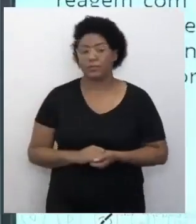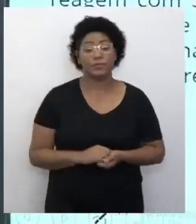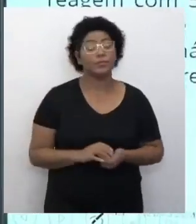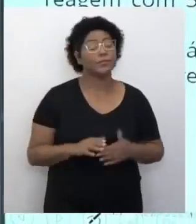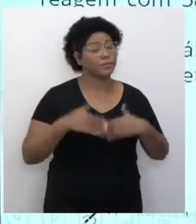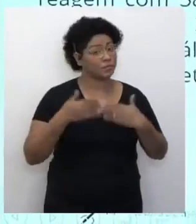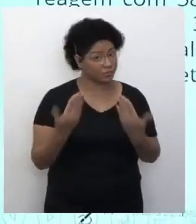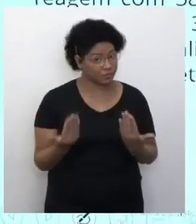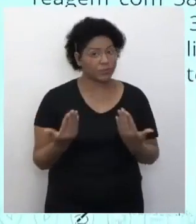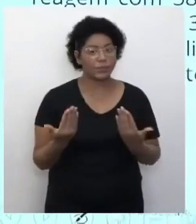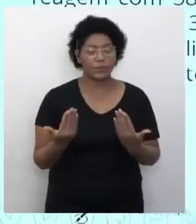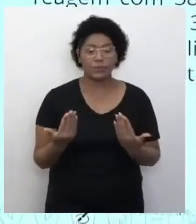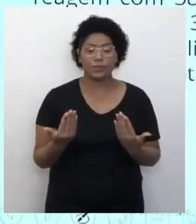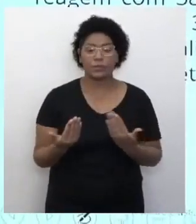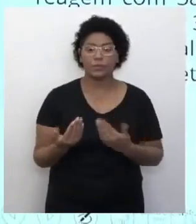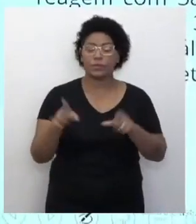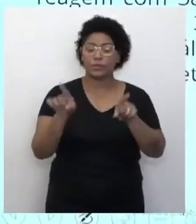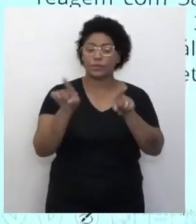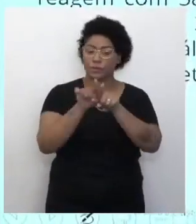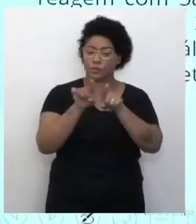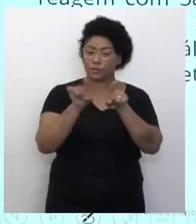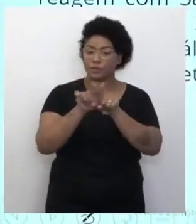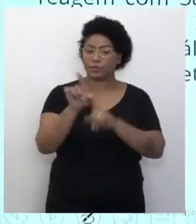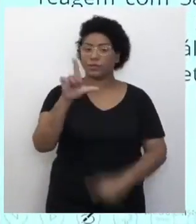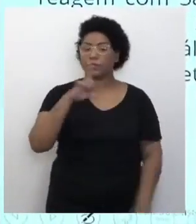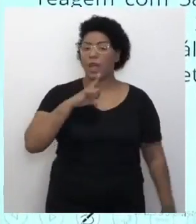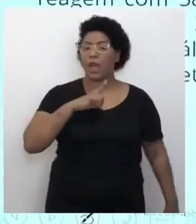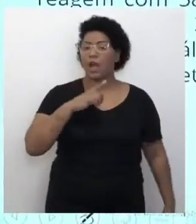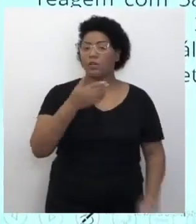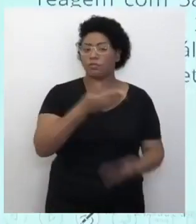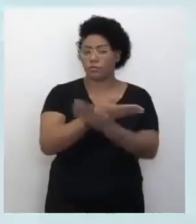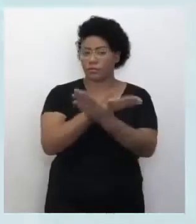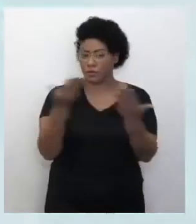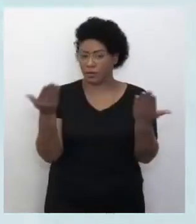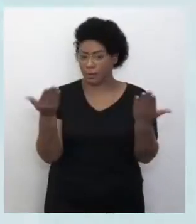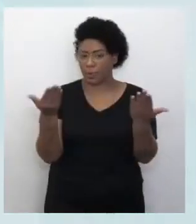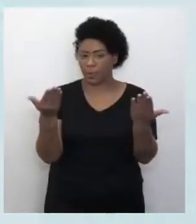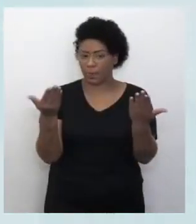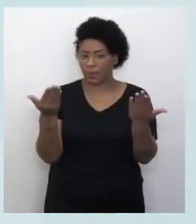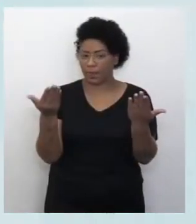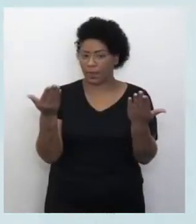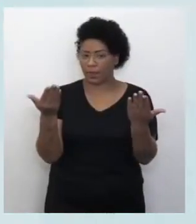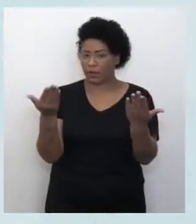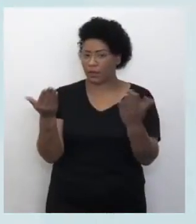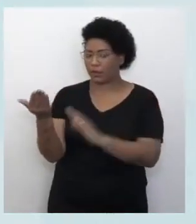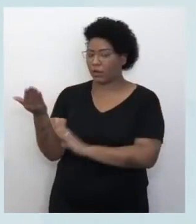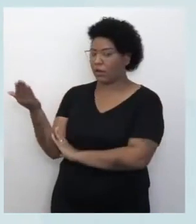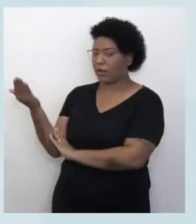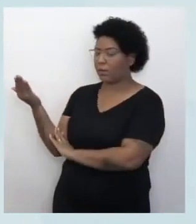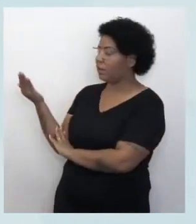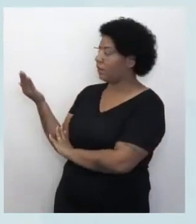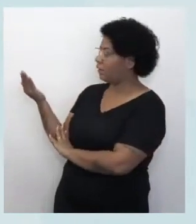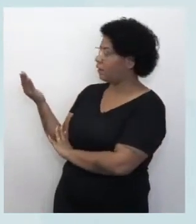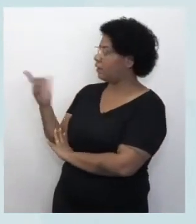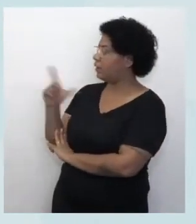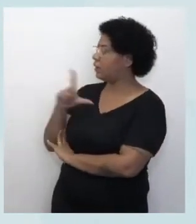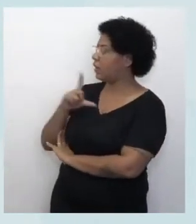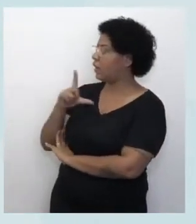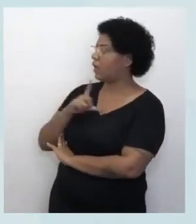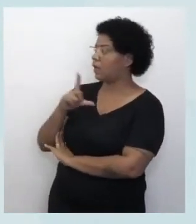Muito bem. Aí nós temos, agora é a sua vez, ok? Portanto, temos aí,